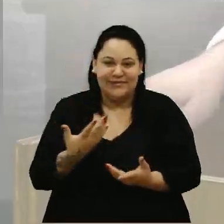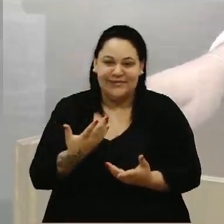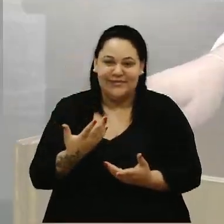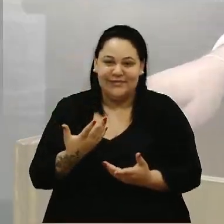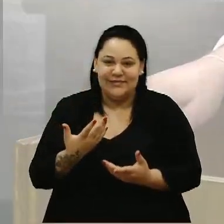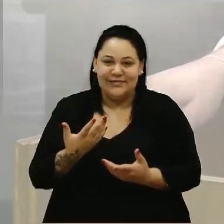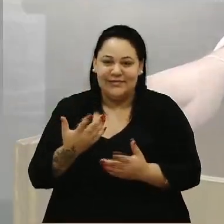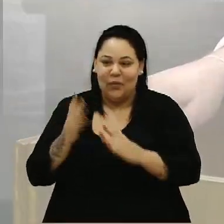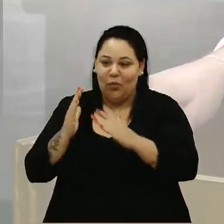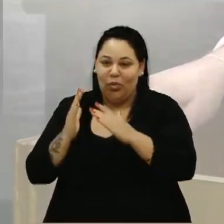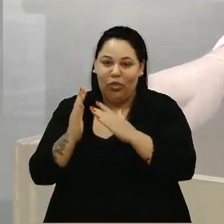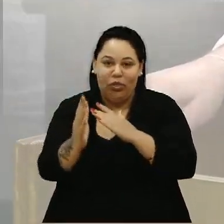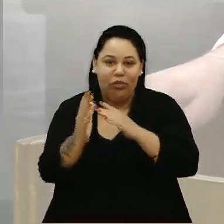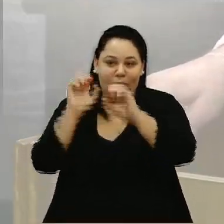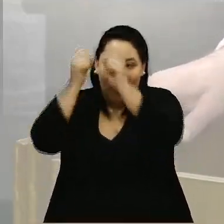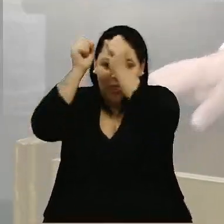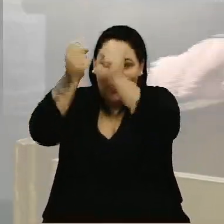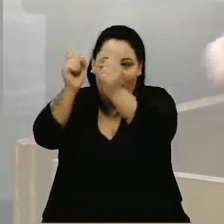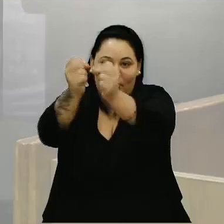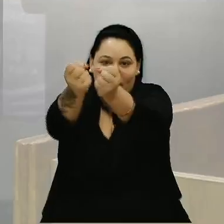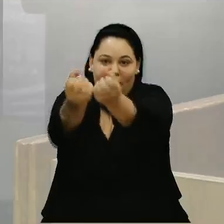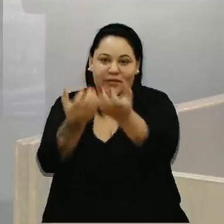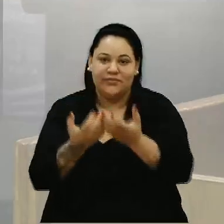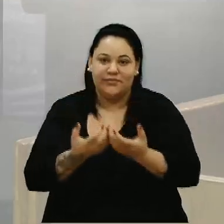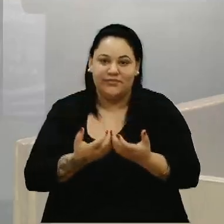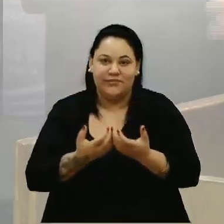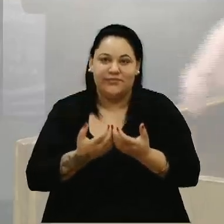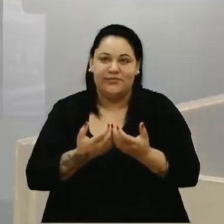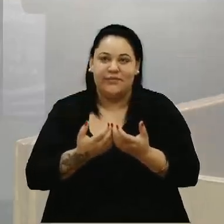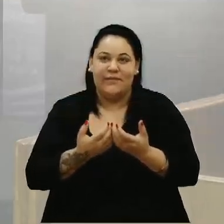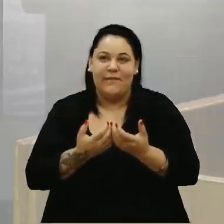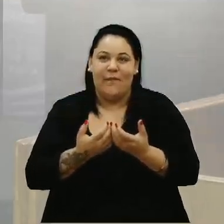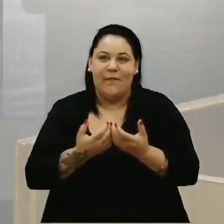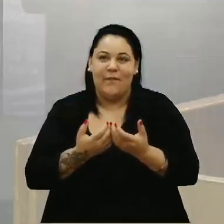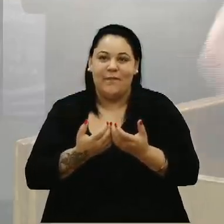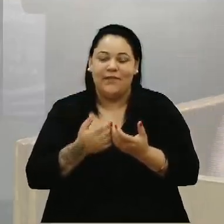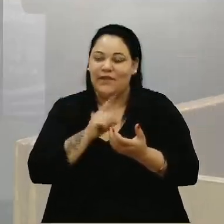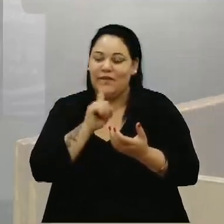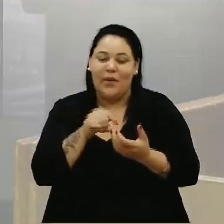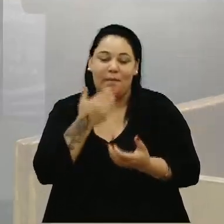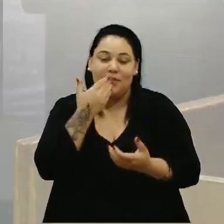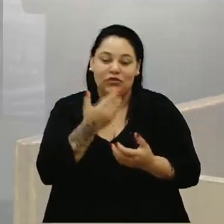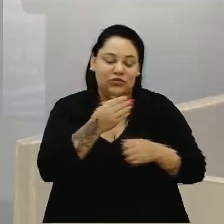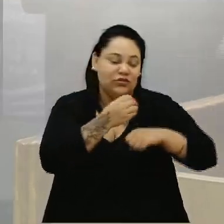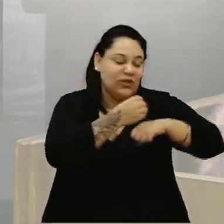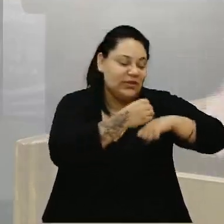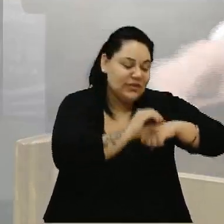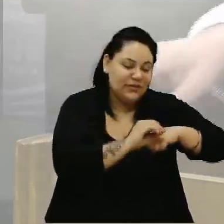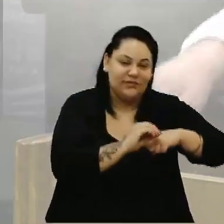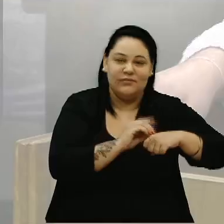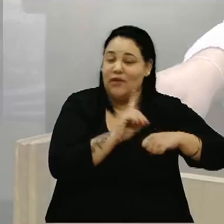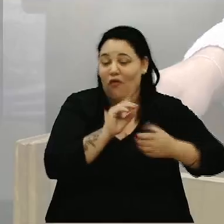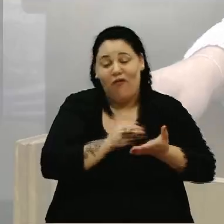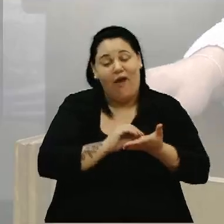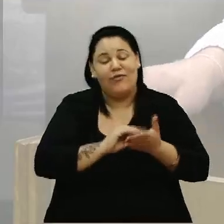atrás da outra queimada. E assim, não é por falta de solicitação. Indicação.